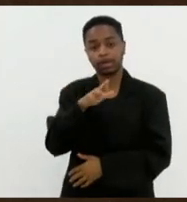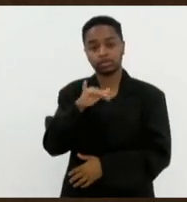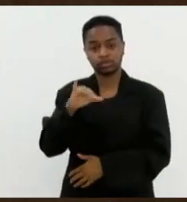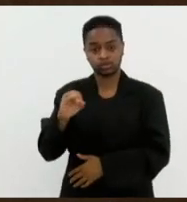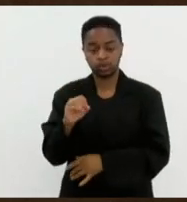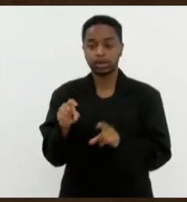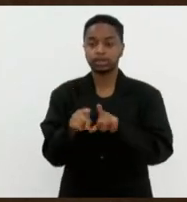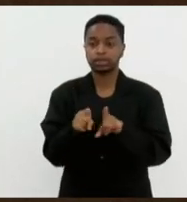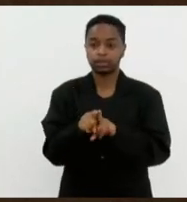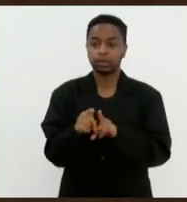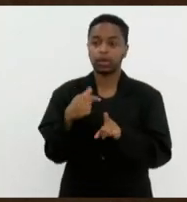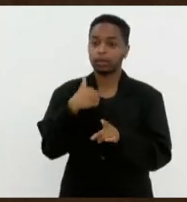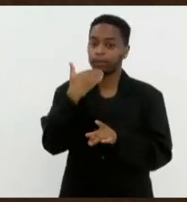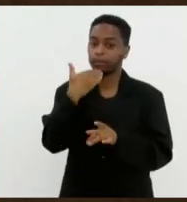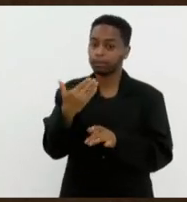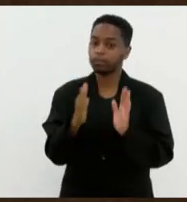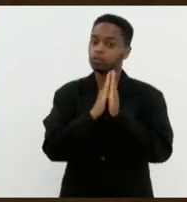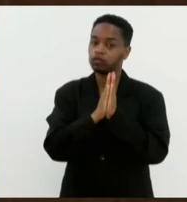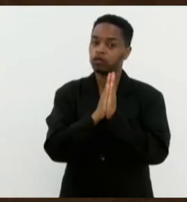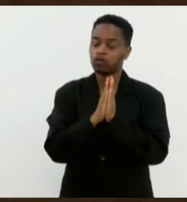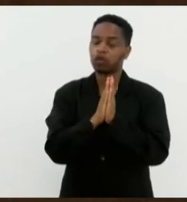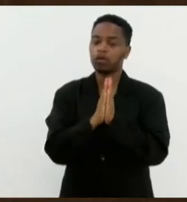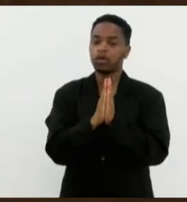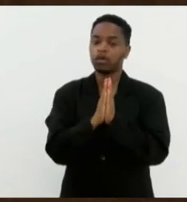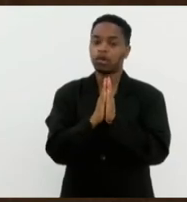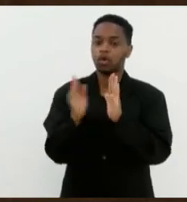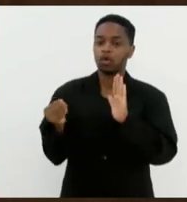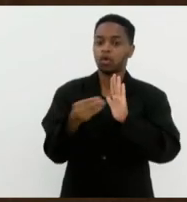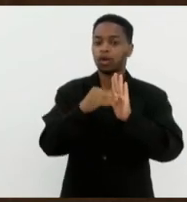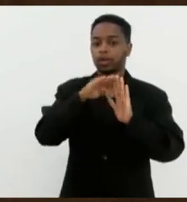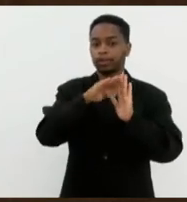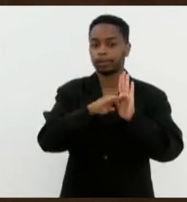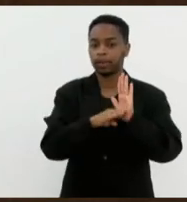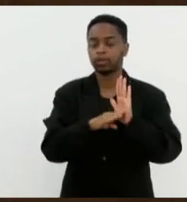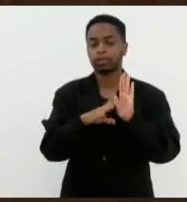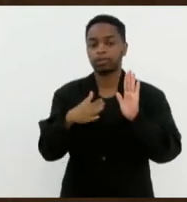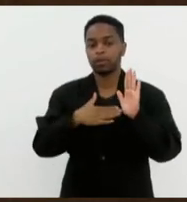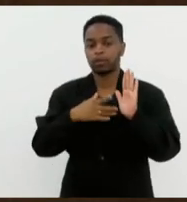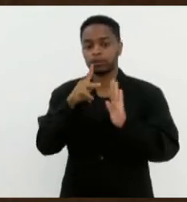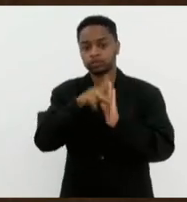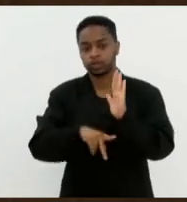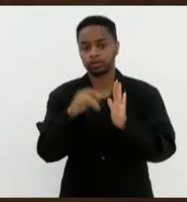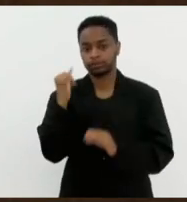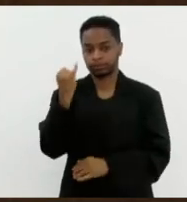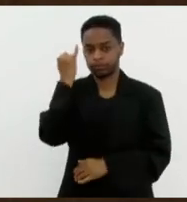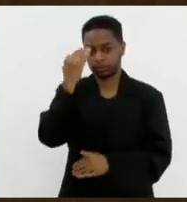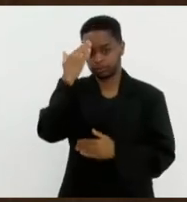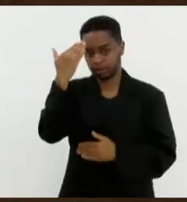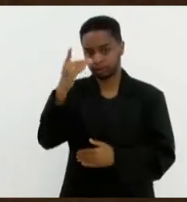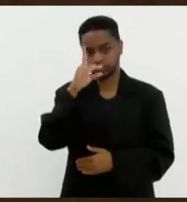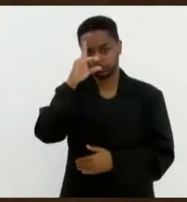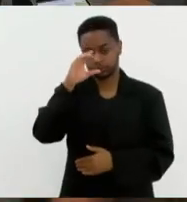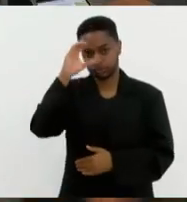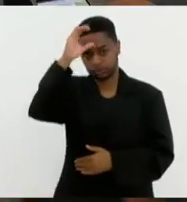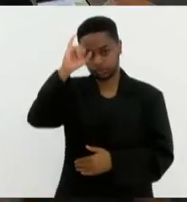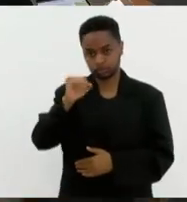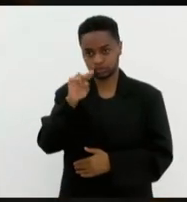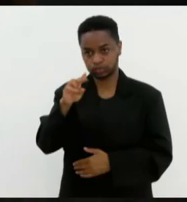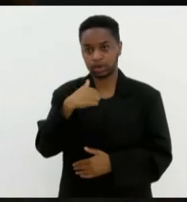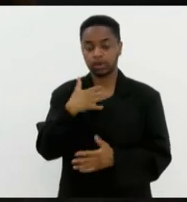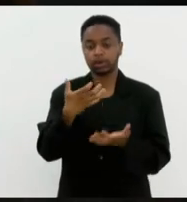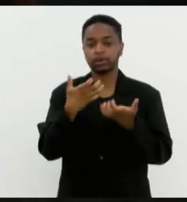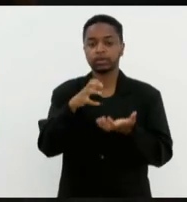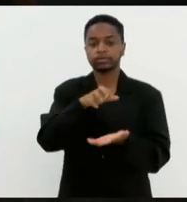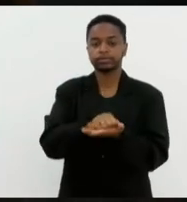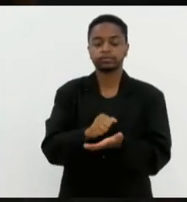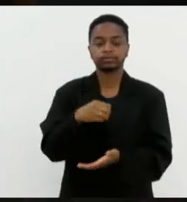gentileza, traga para nós a pauta, esse projeto que é muito importante. Obrigado, tia Ju. Gostaria de registrar a presença